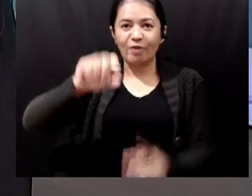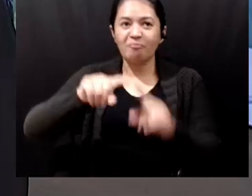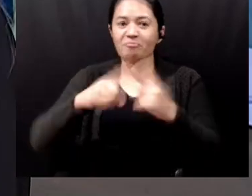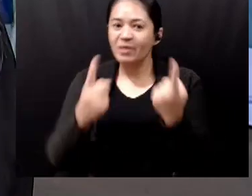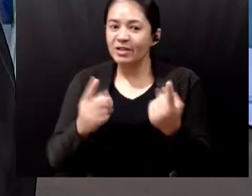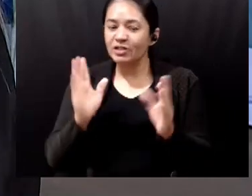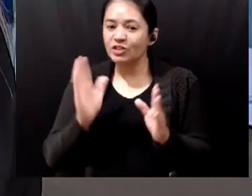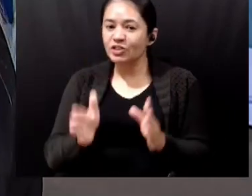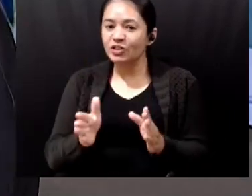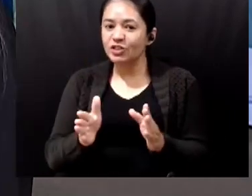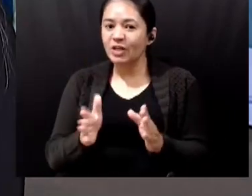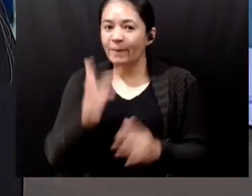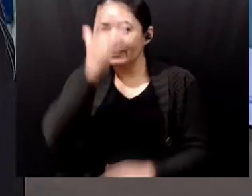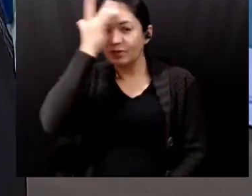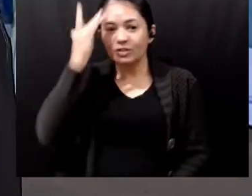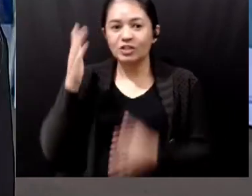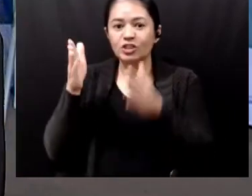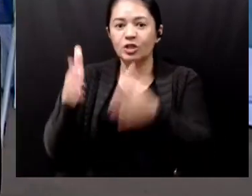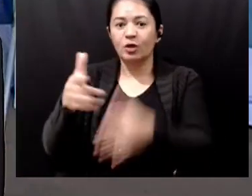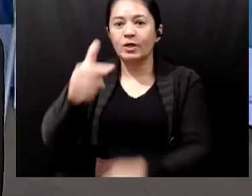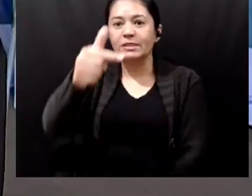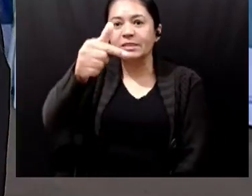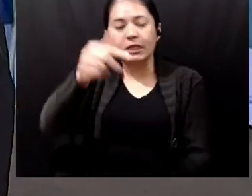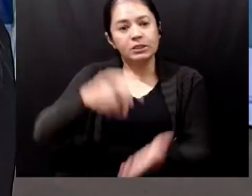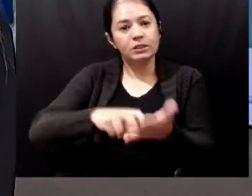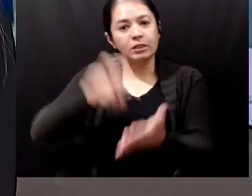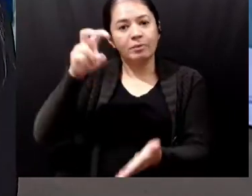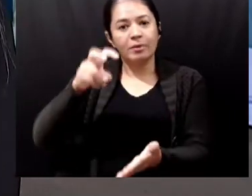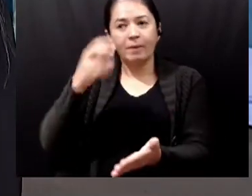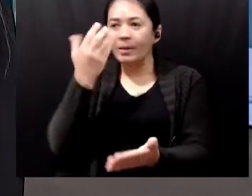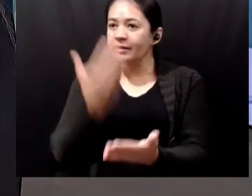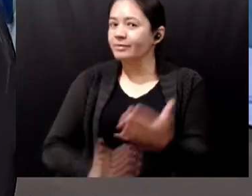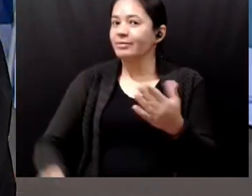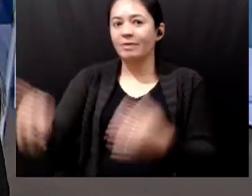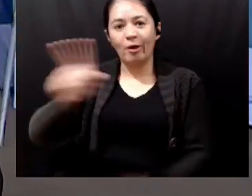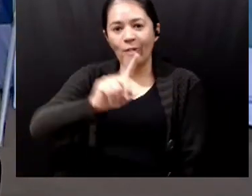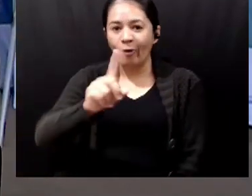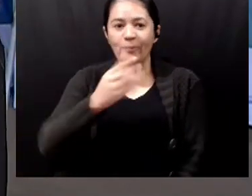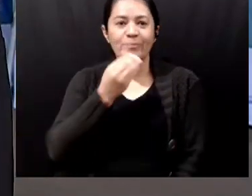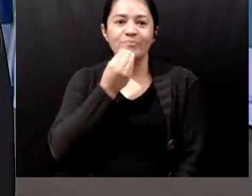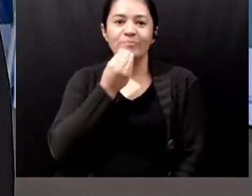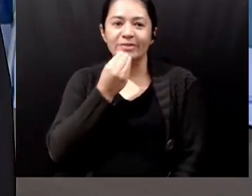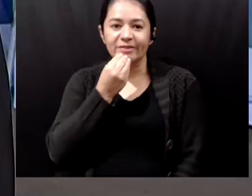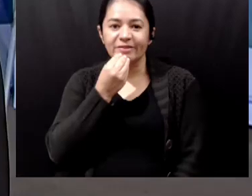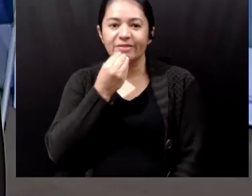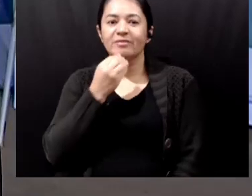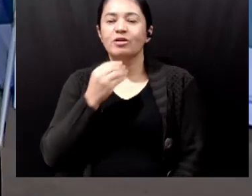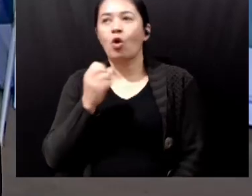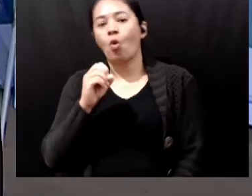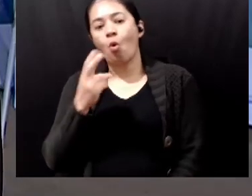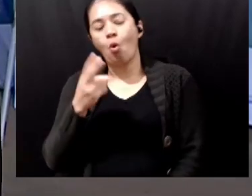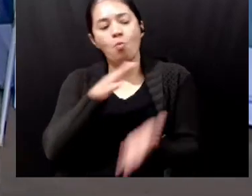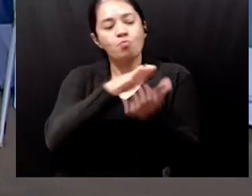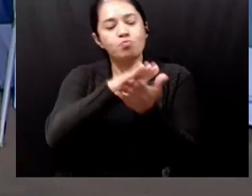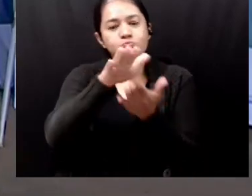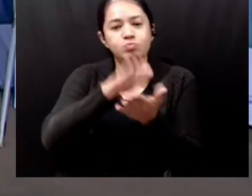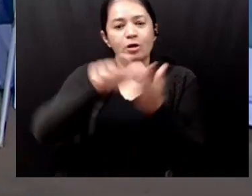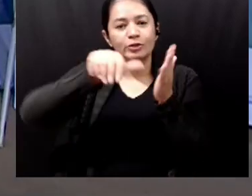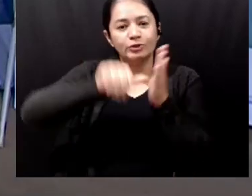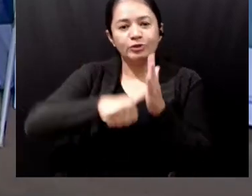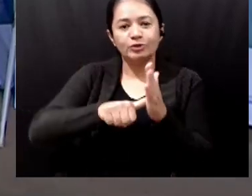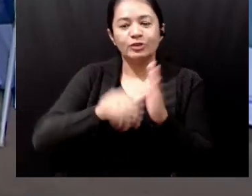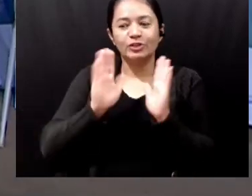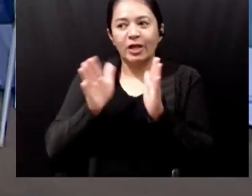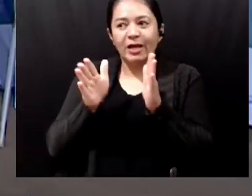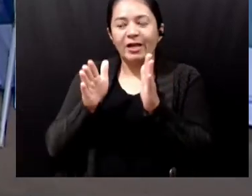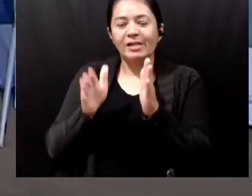chegando às 7 da manhã para não perder essas oportunidades ou a emissão do documento, então cedinho as pessoas já